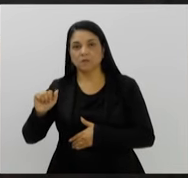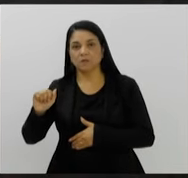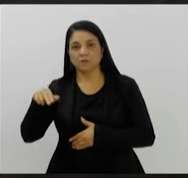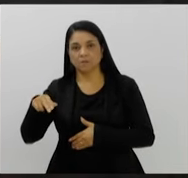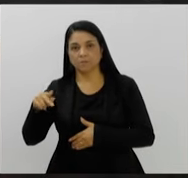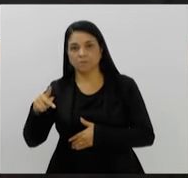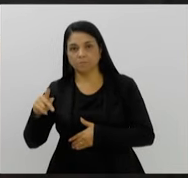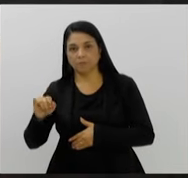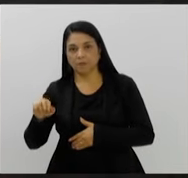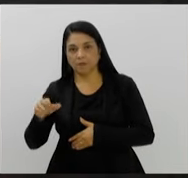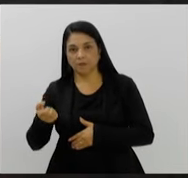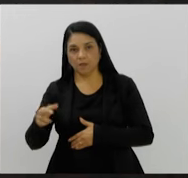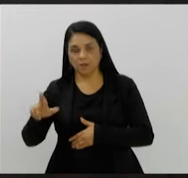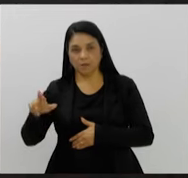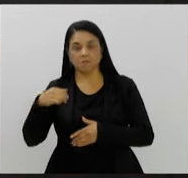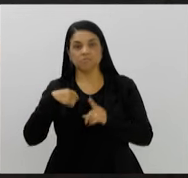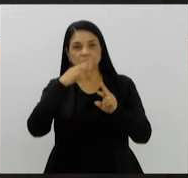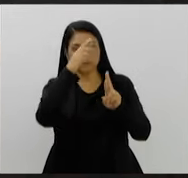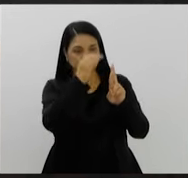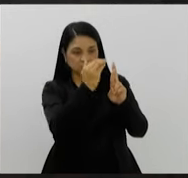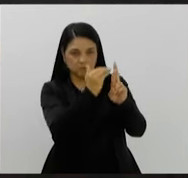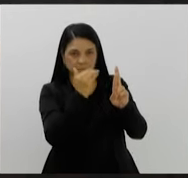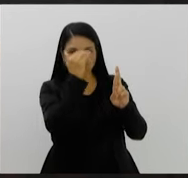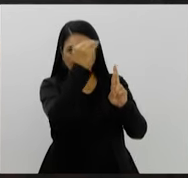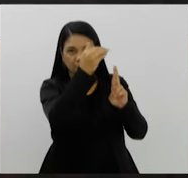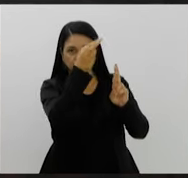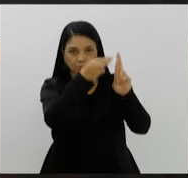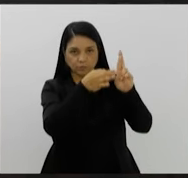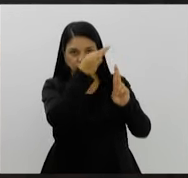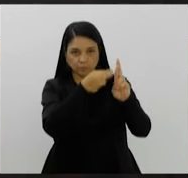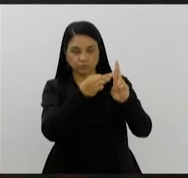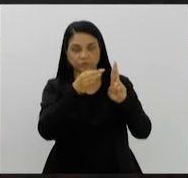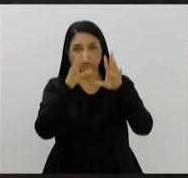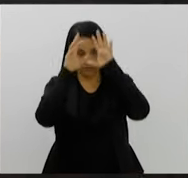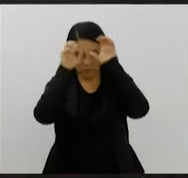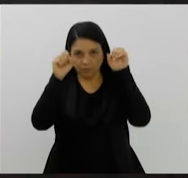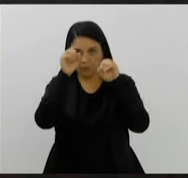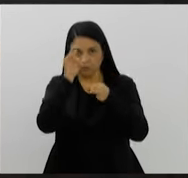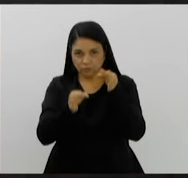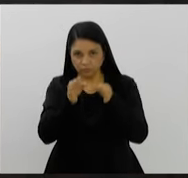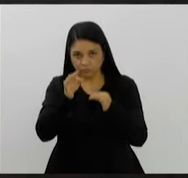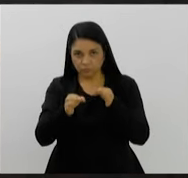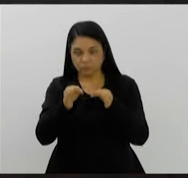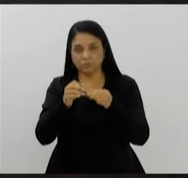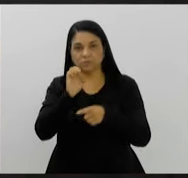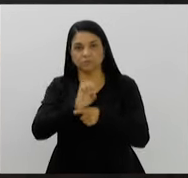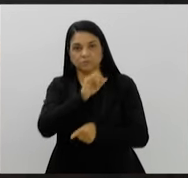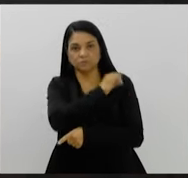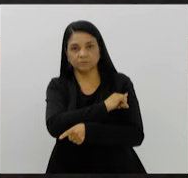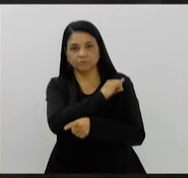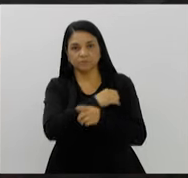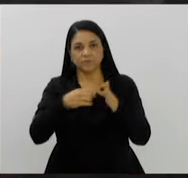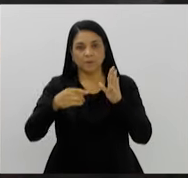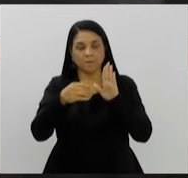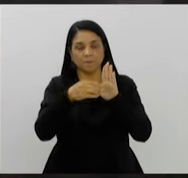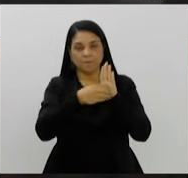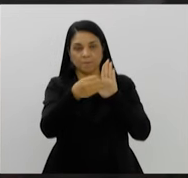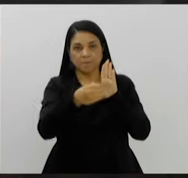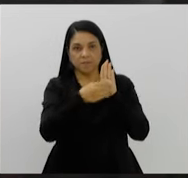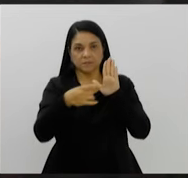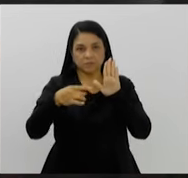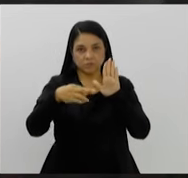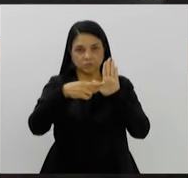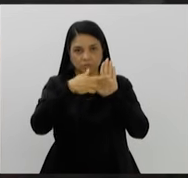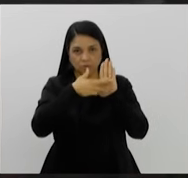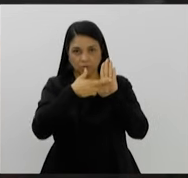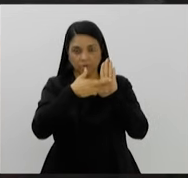Serra Desembargador do Tribunal de Justiça do Estado do Rio de Janeiro parecer da comissão de normas internas e proposições externas